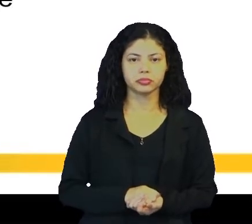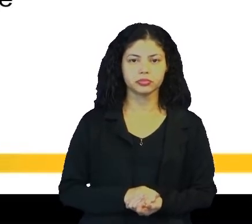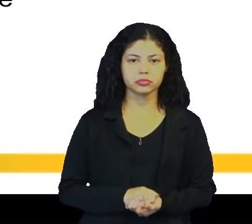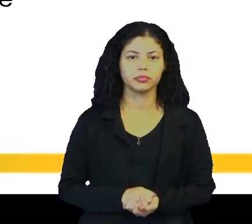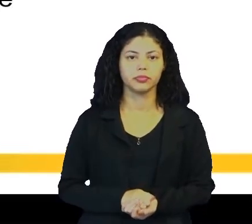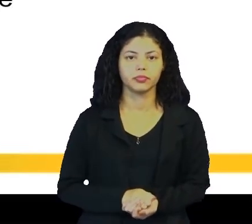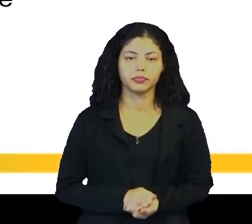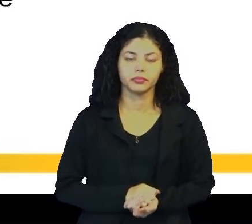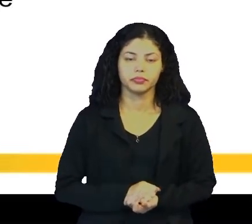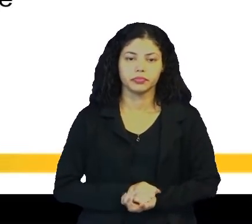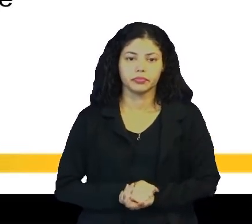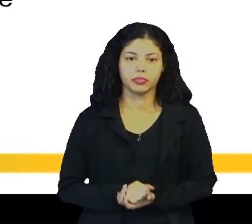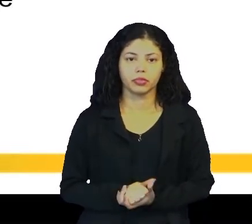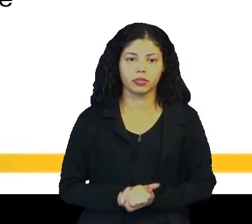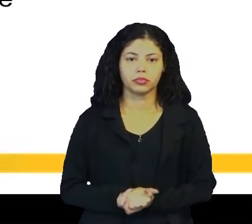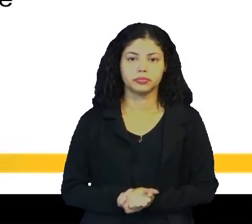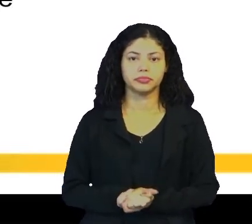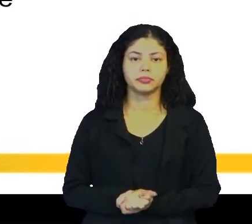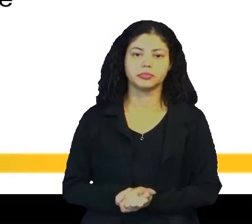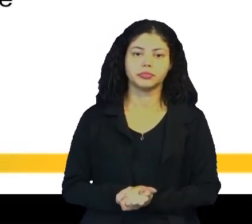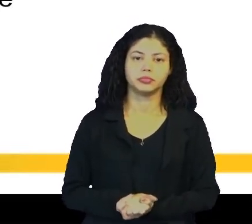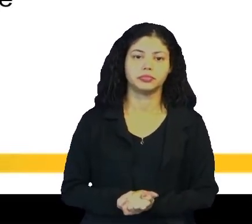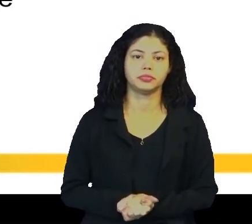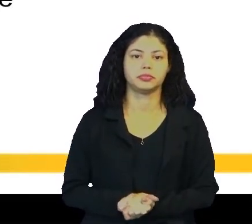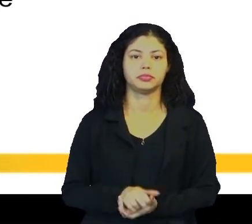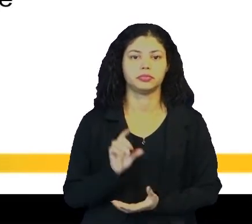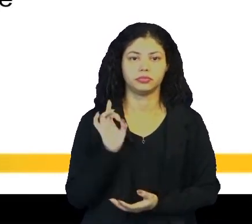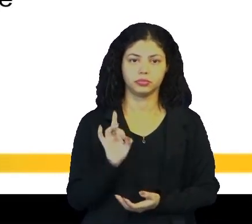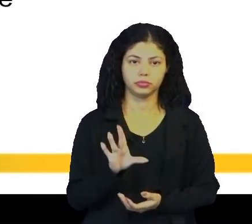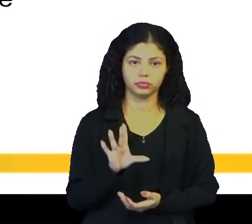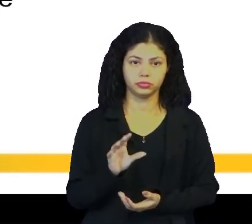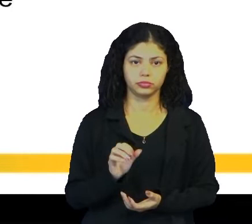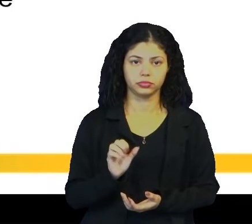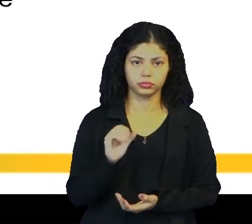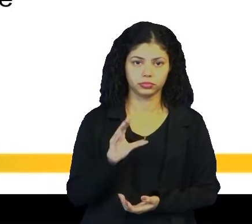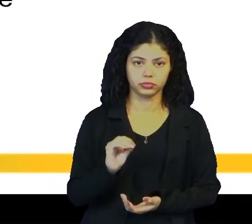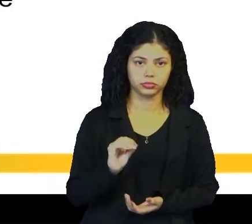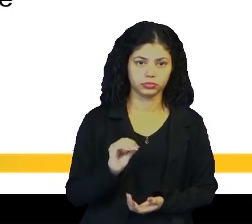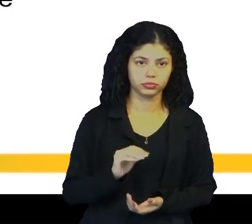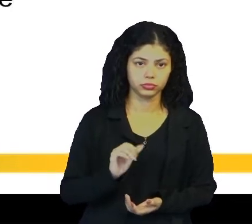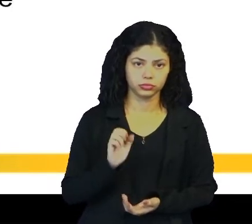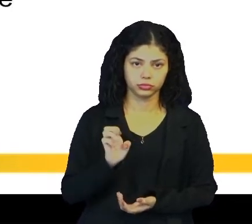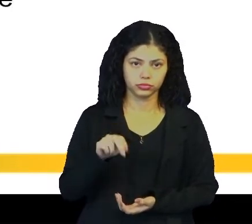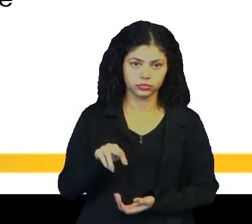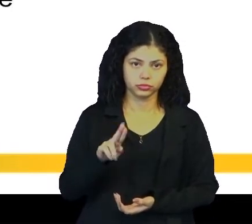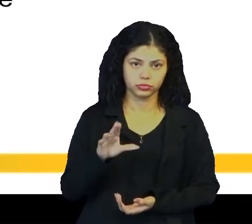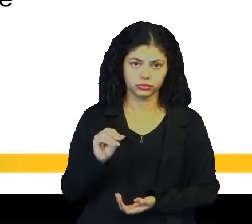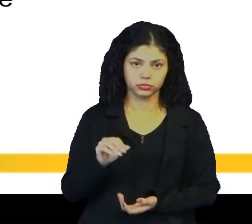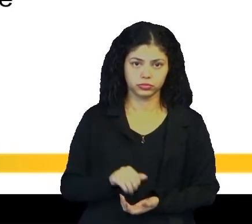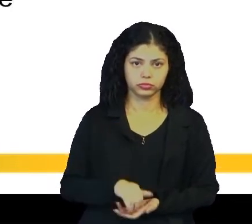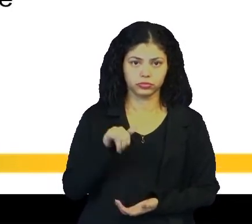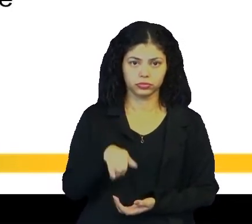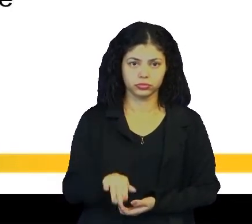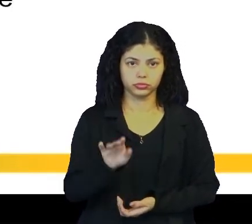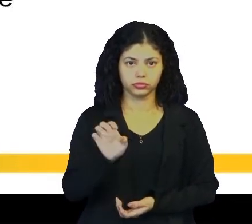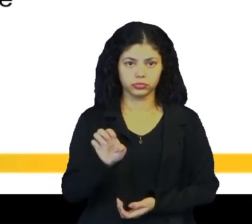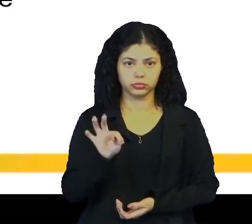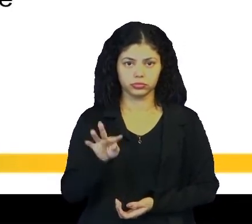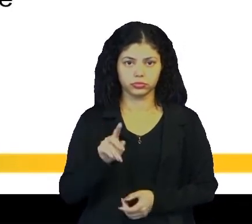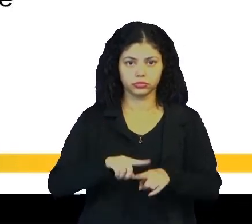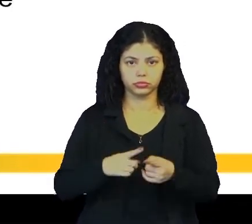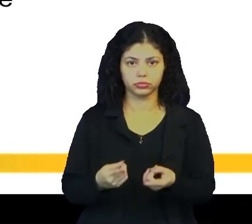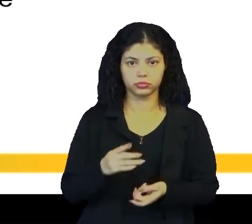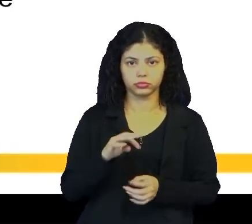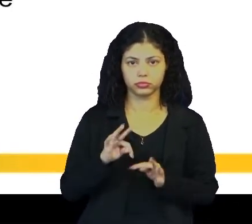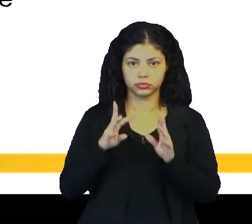nem aquilo também, nós temos esse nor. Nós temos o so, que significa então, e yet, mas,